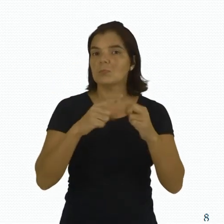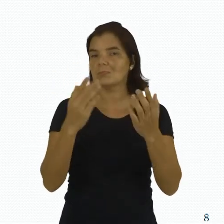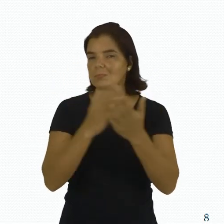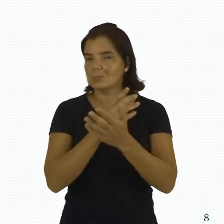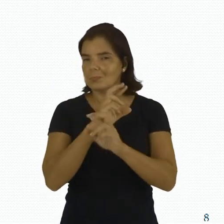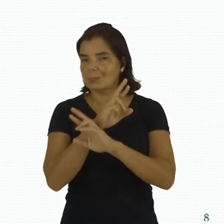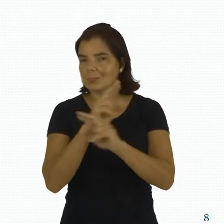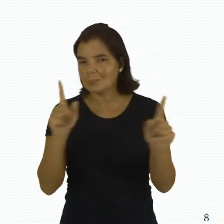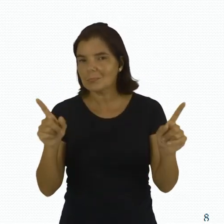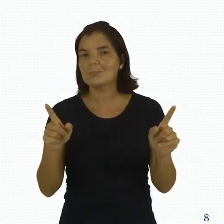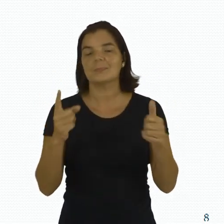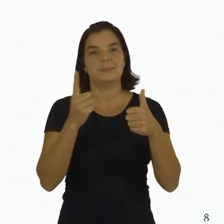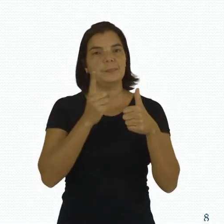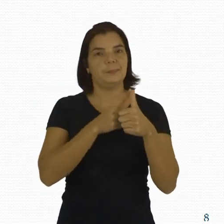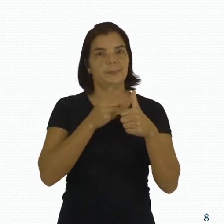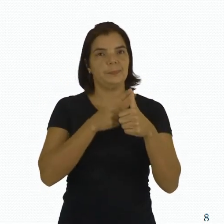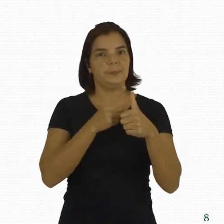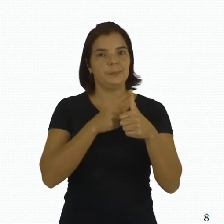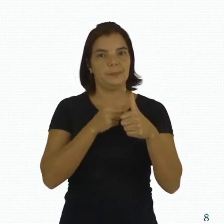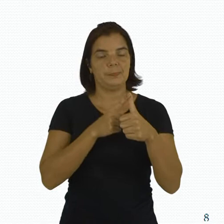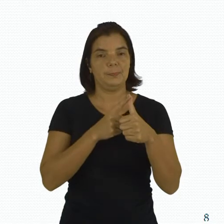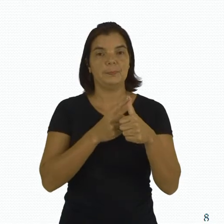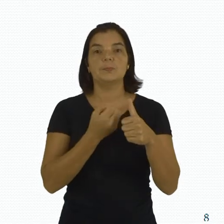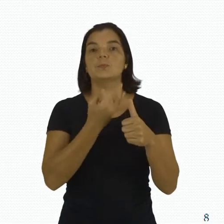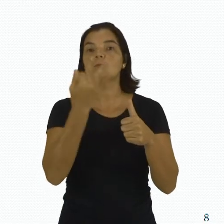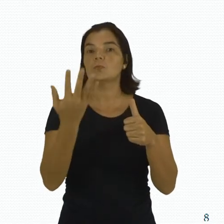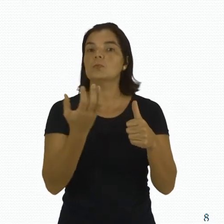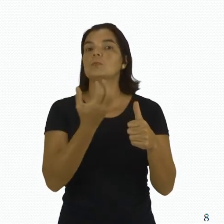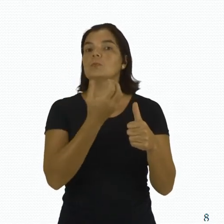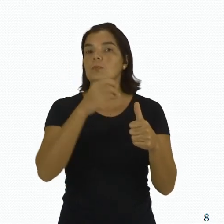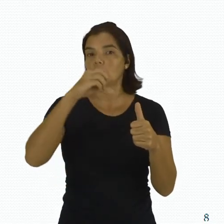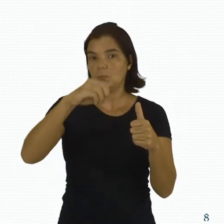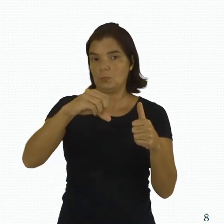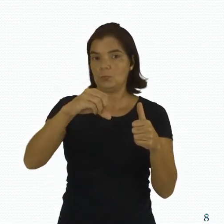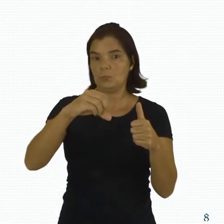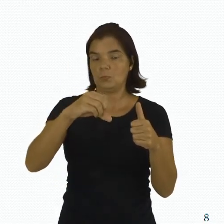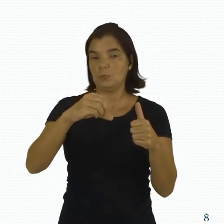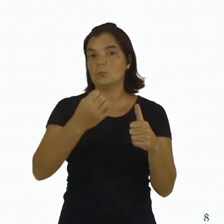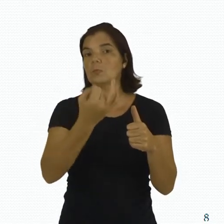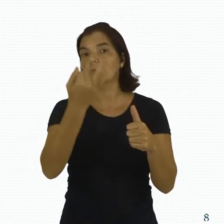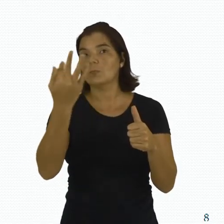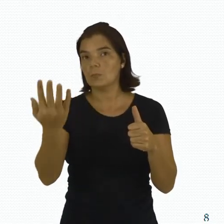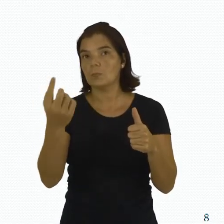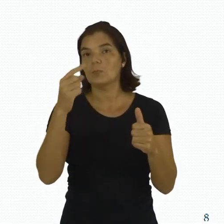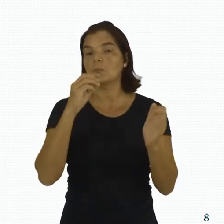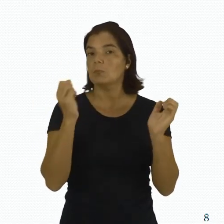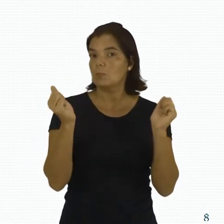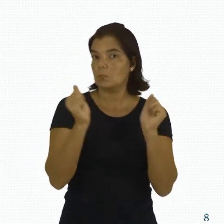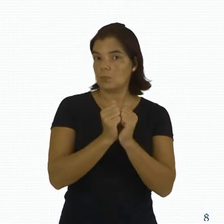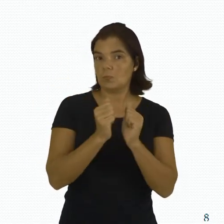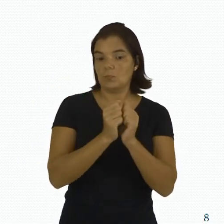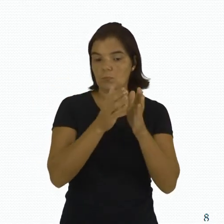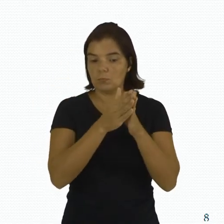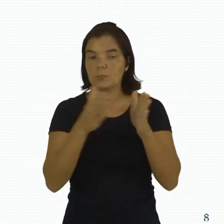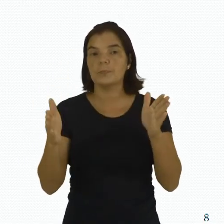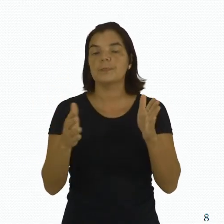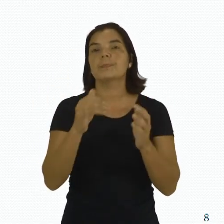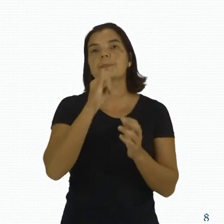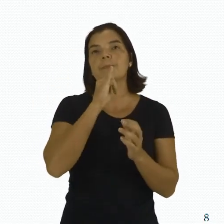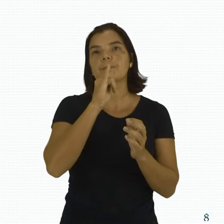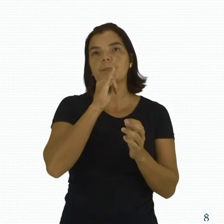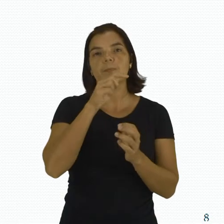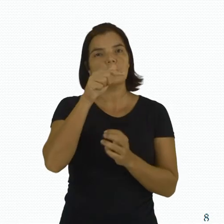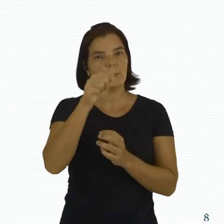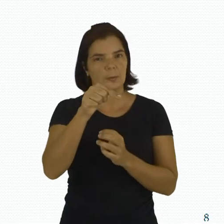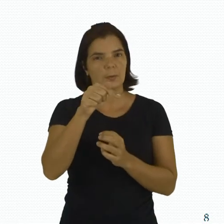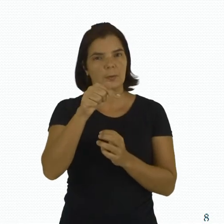algumas diferenças. Primeiro, eu coloco tantos 9 quanto for a quantidade de algarismos que formam o período. Então, o nosso período